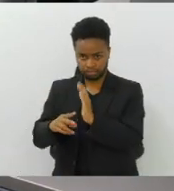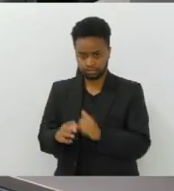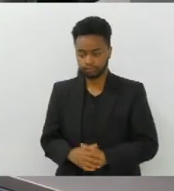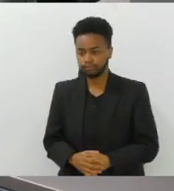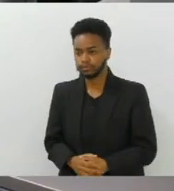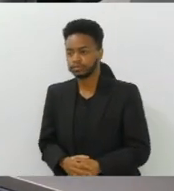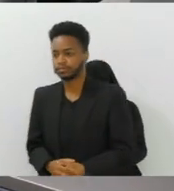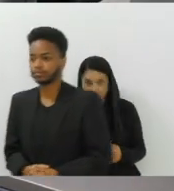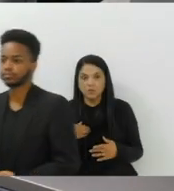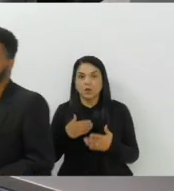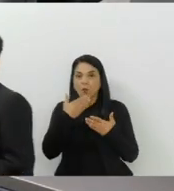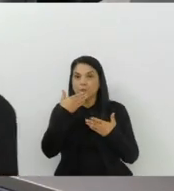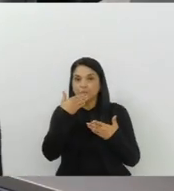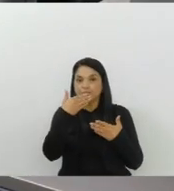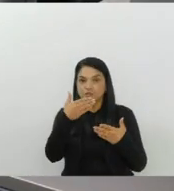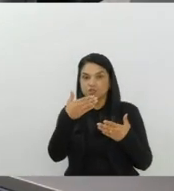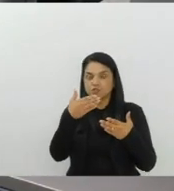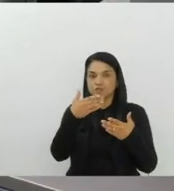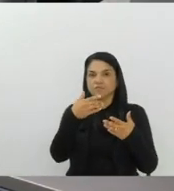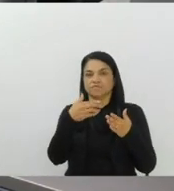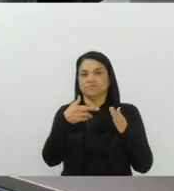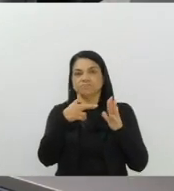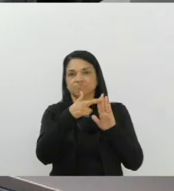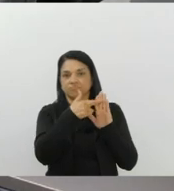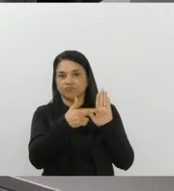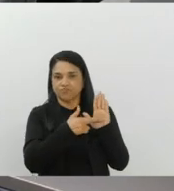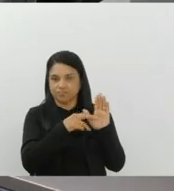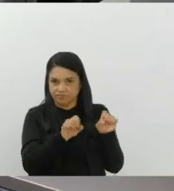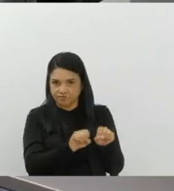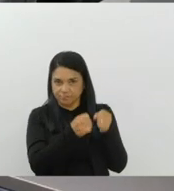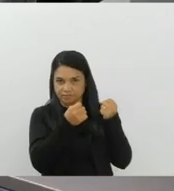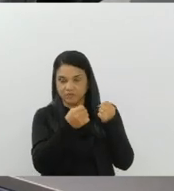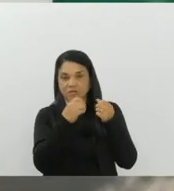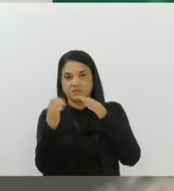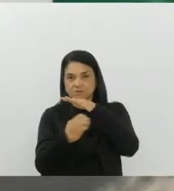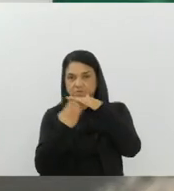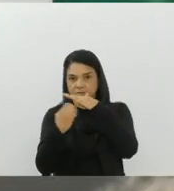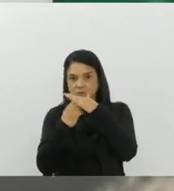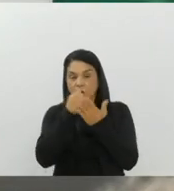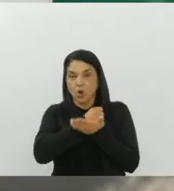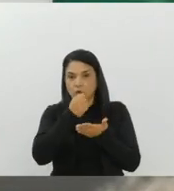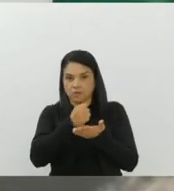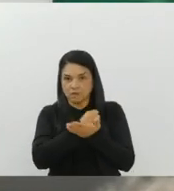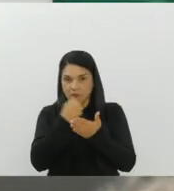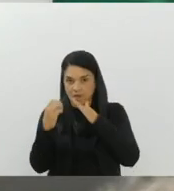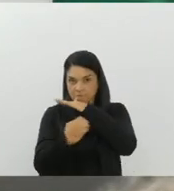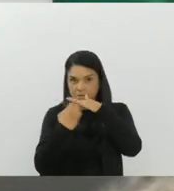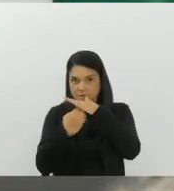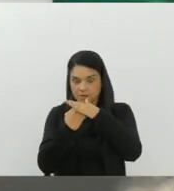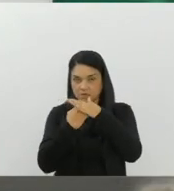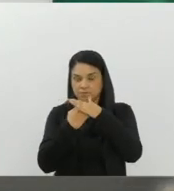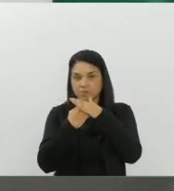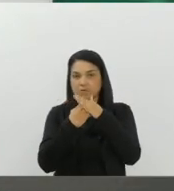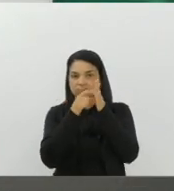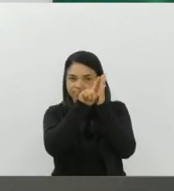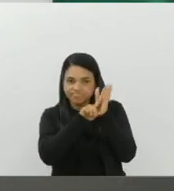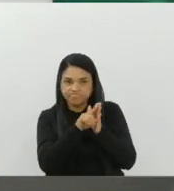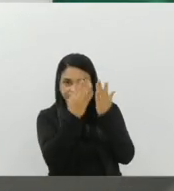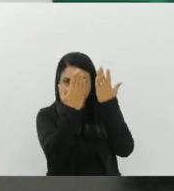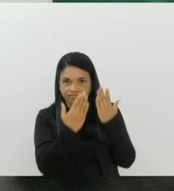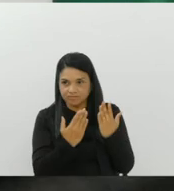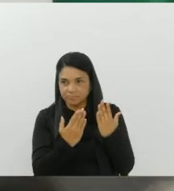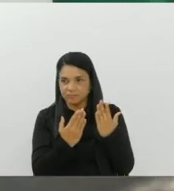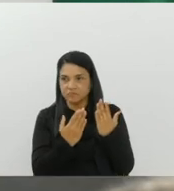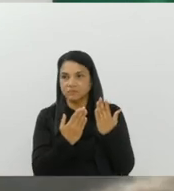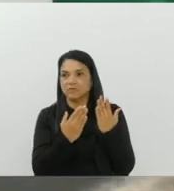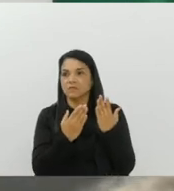pedi a quebra de sigilo das empresas e pedi para contratar uma empresa para fazer auditoria. Ah, pô. Vossa Excelência